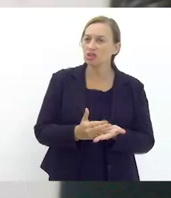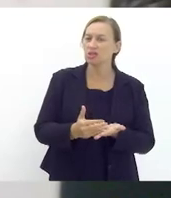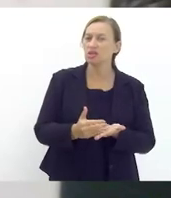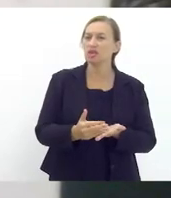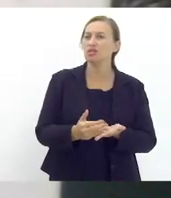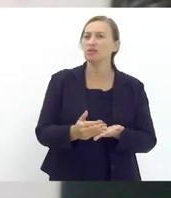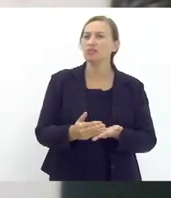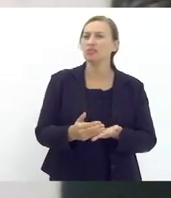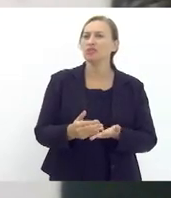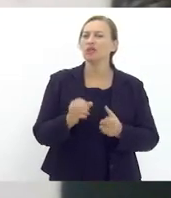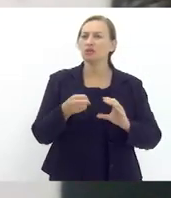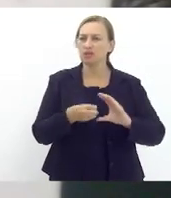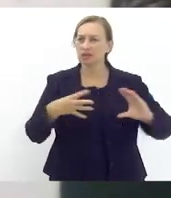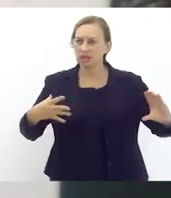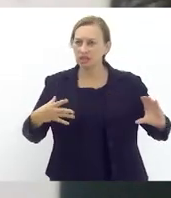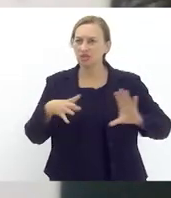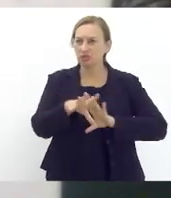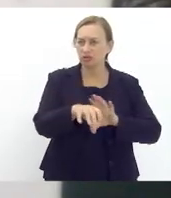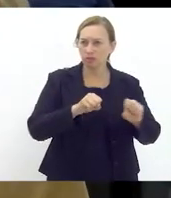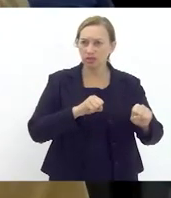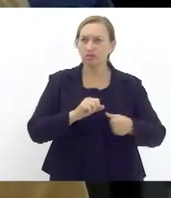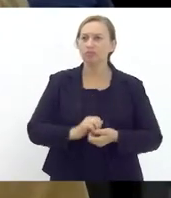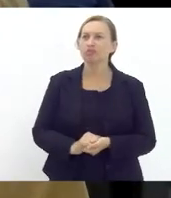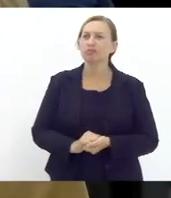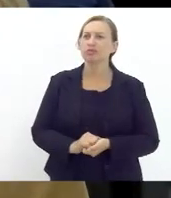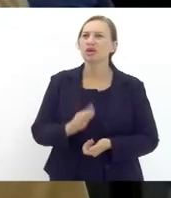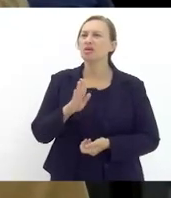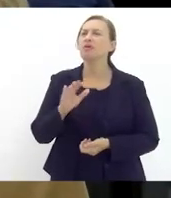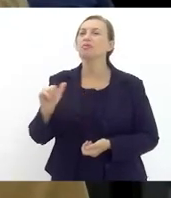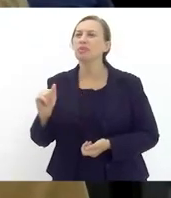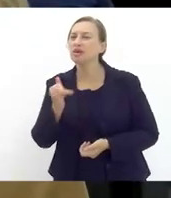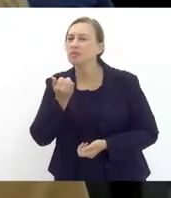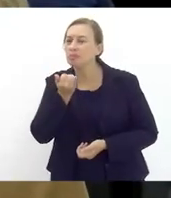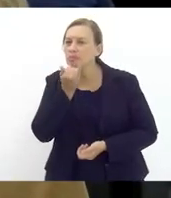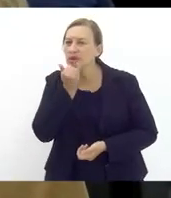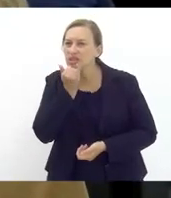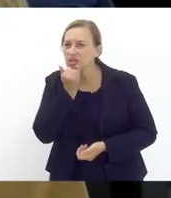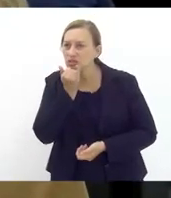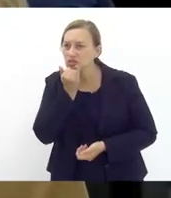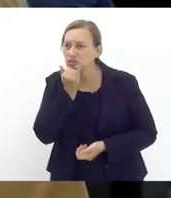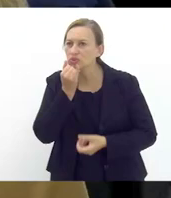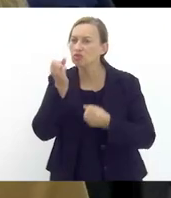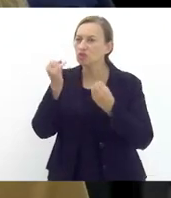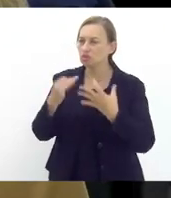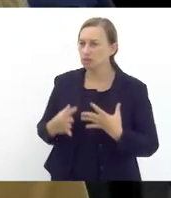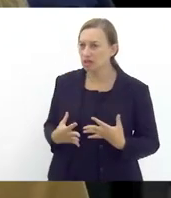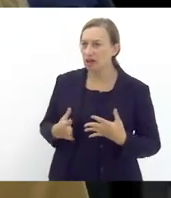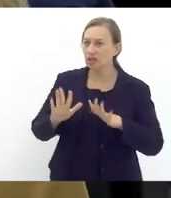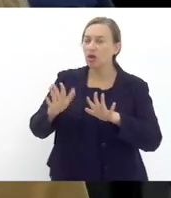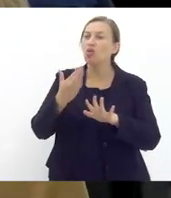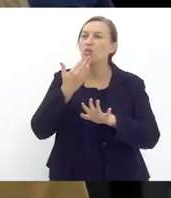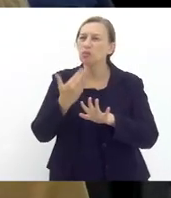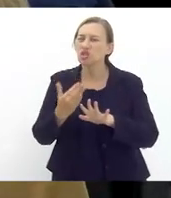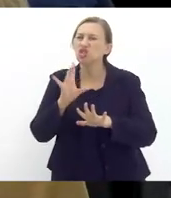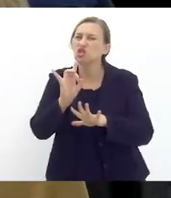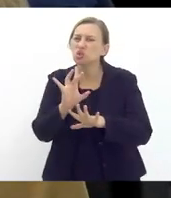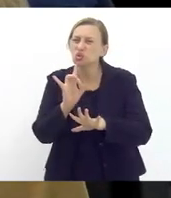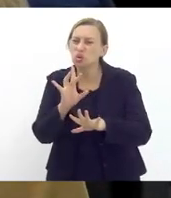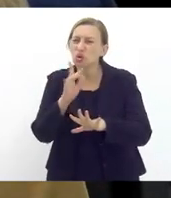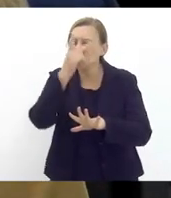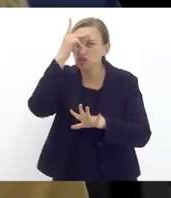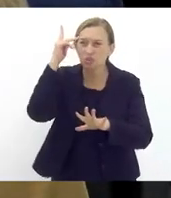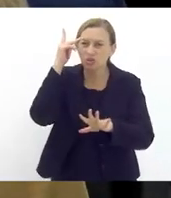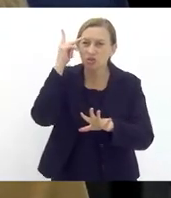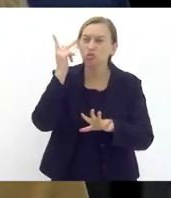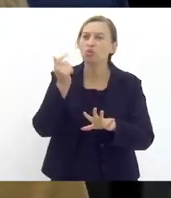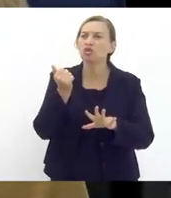começa com essa característica dessa formação eu vou explicar os detalhes disso perdão vou pedir só para que as